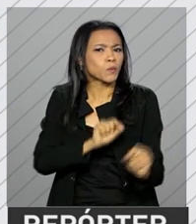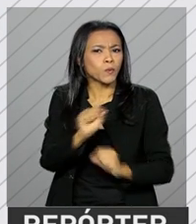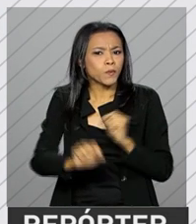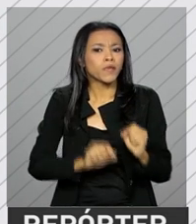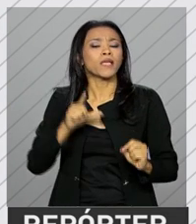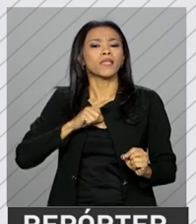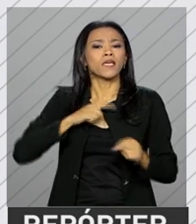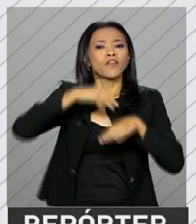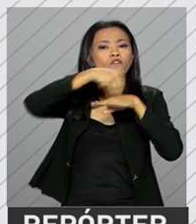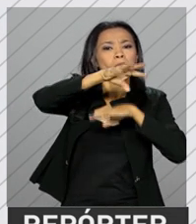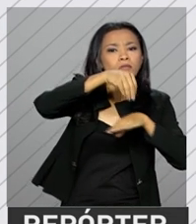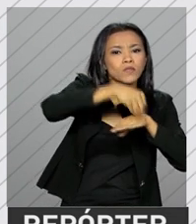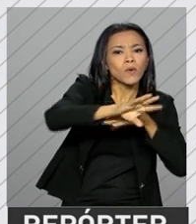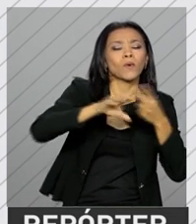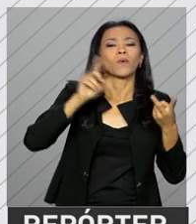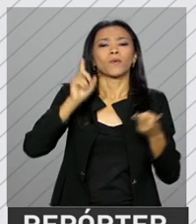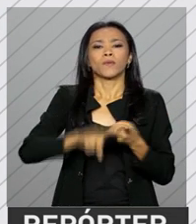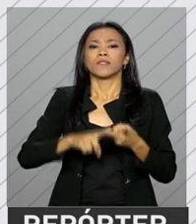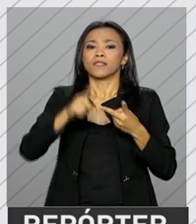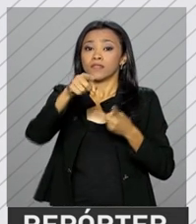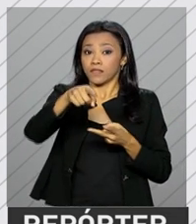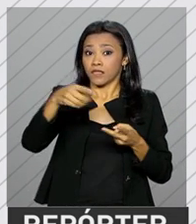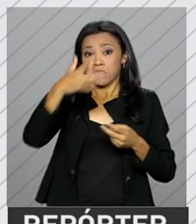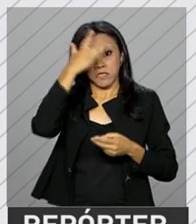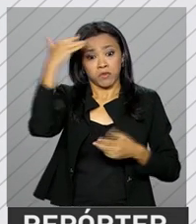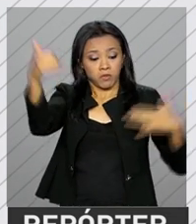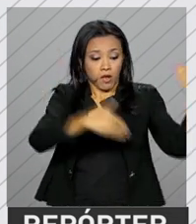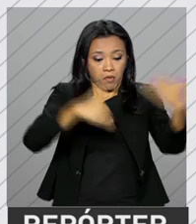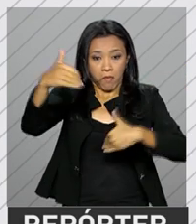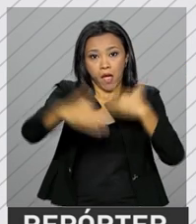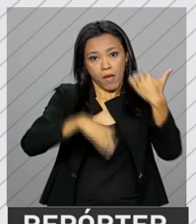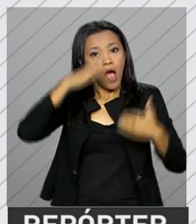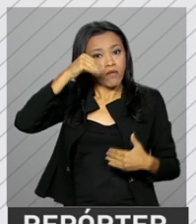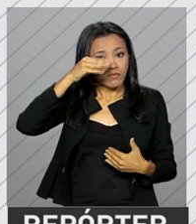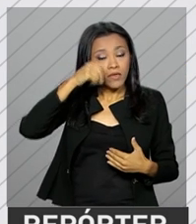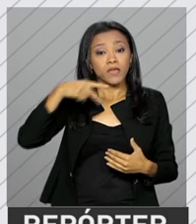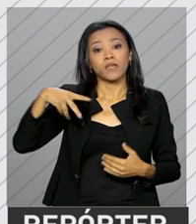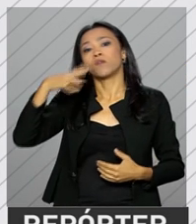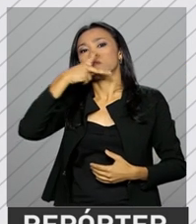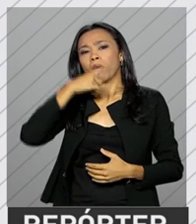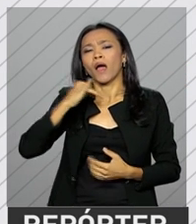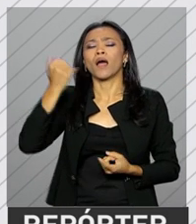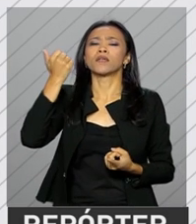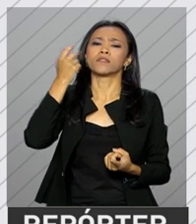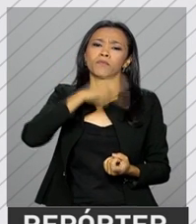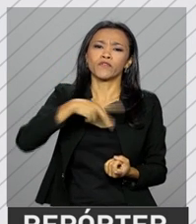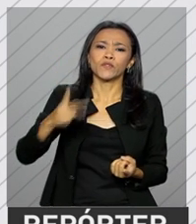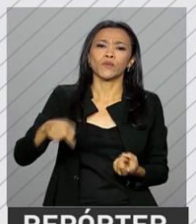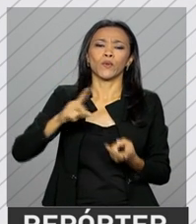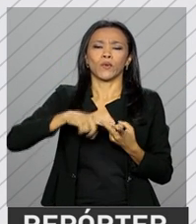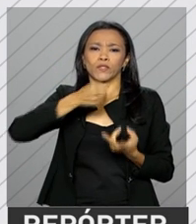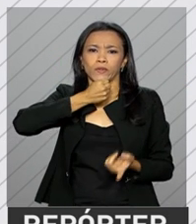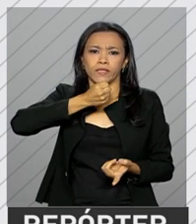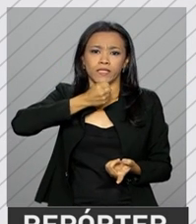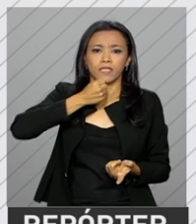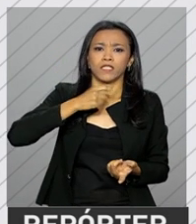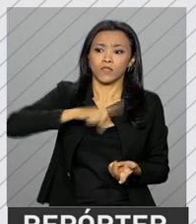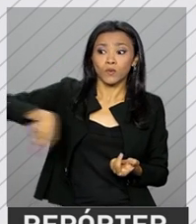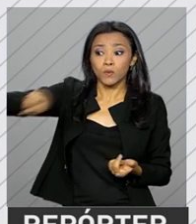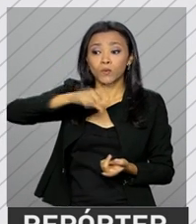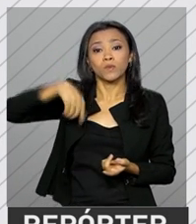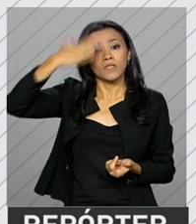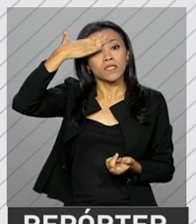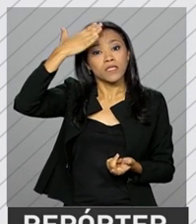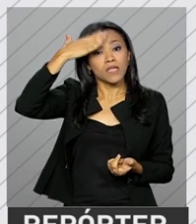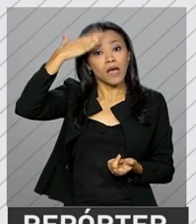sessão de Notícias com acesso liberado ao público o que permite aos pais professores e jornalistas a acompanhar as